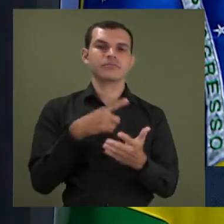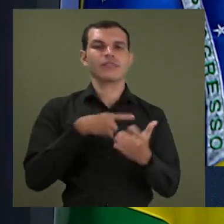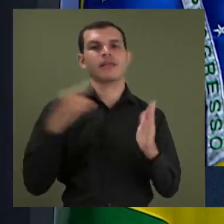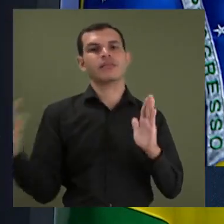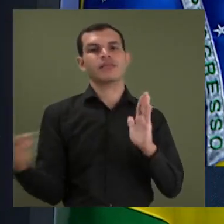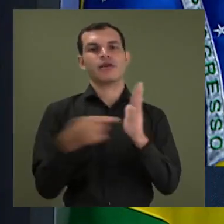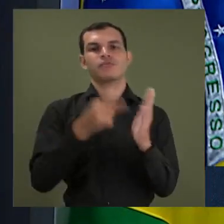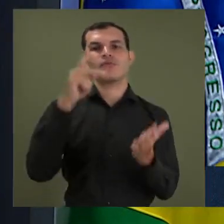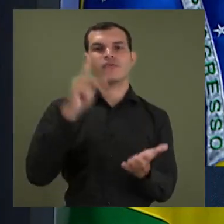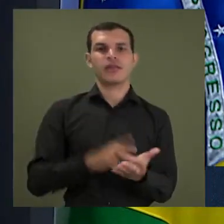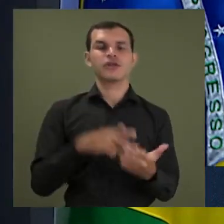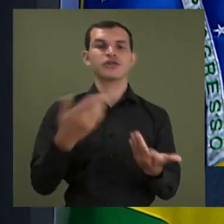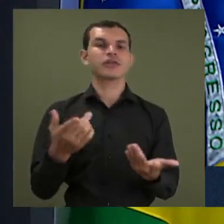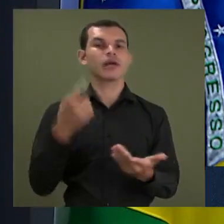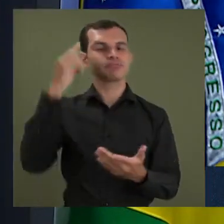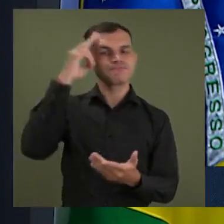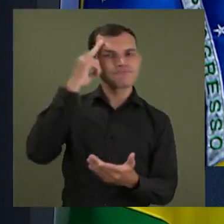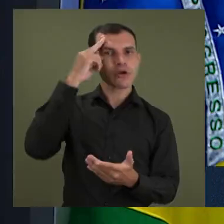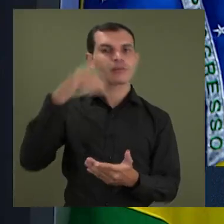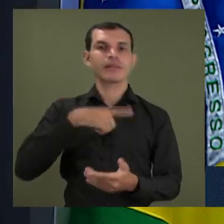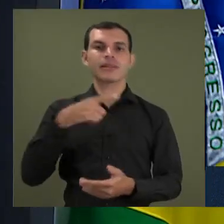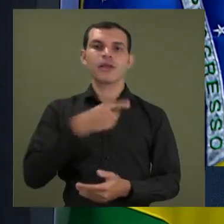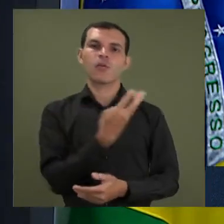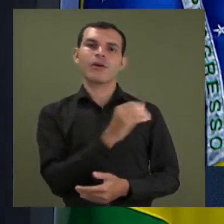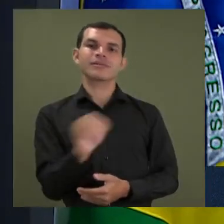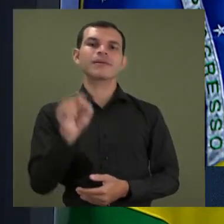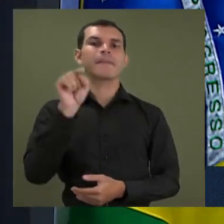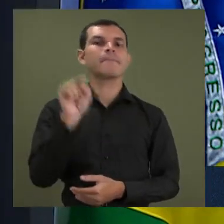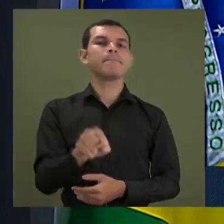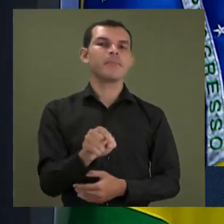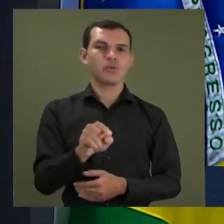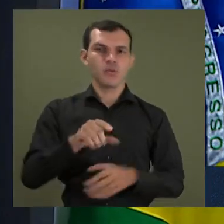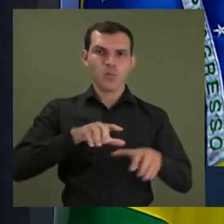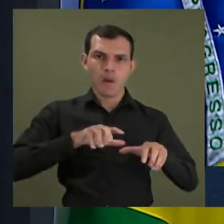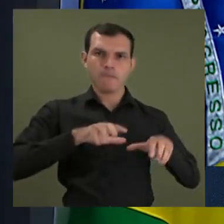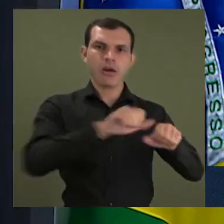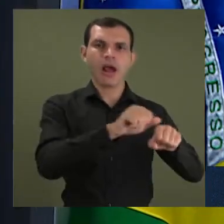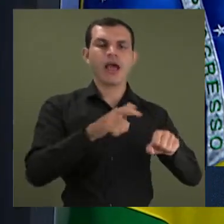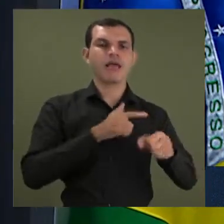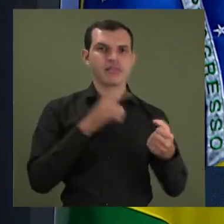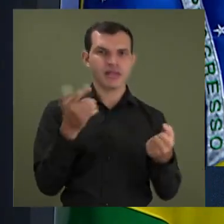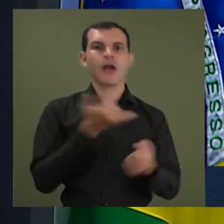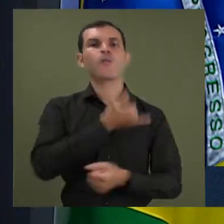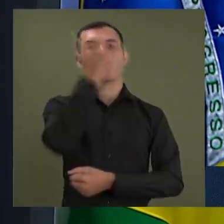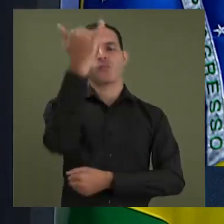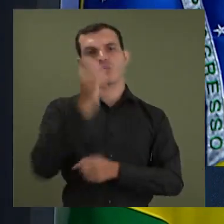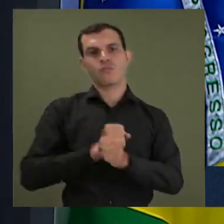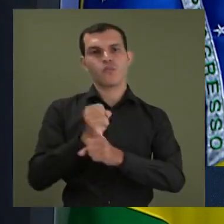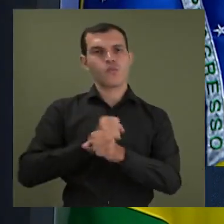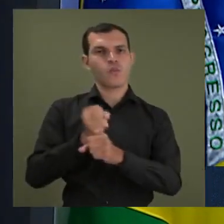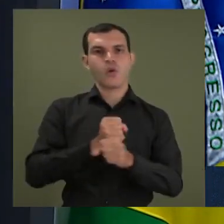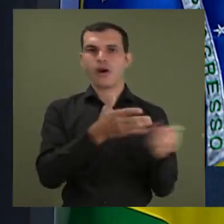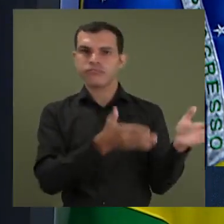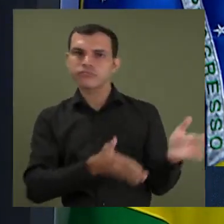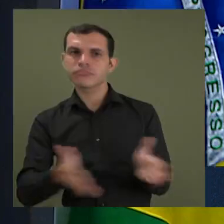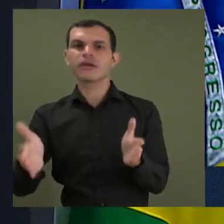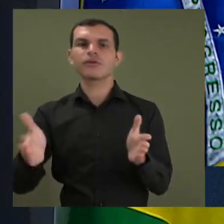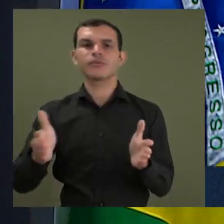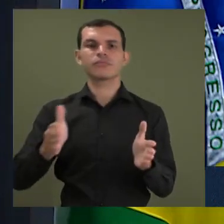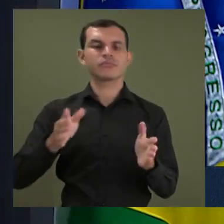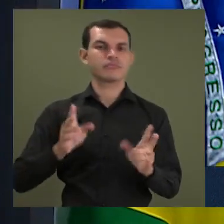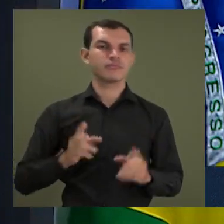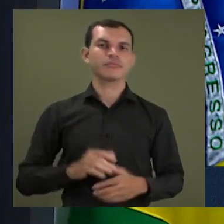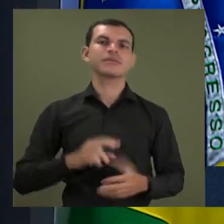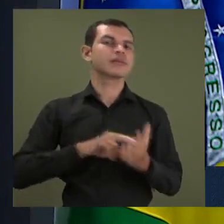ocorrendo mais de 400 mil estupros todos os anos. Ou seja, um estupro a